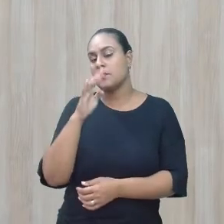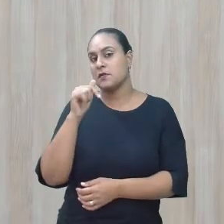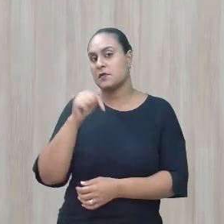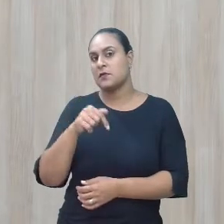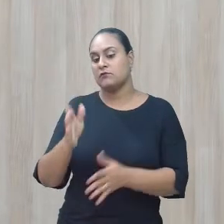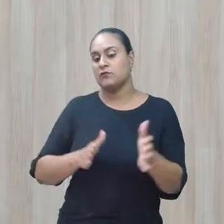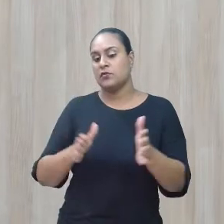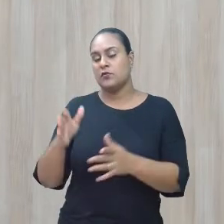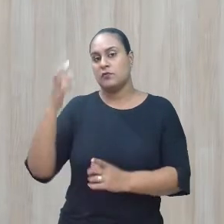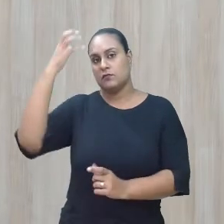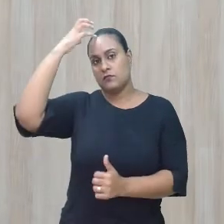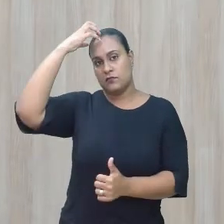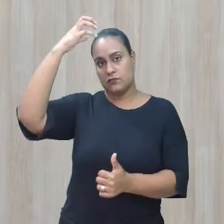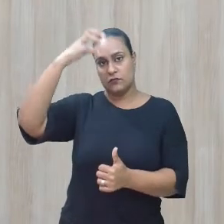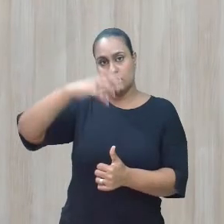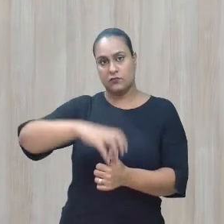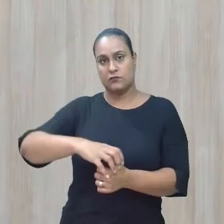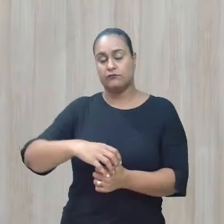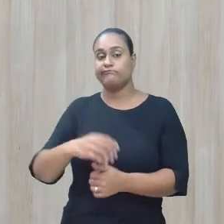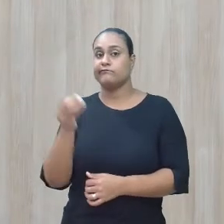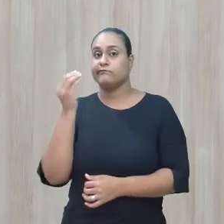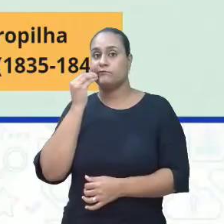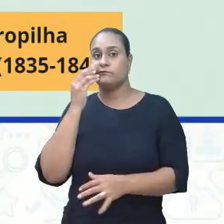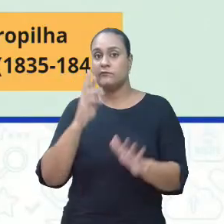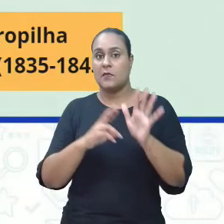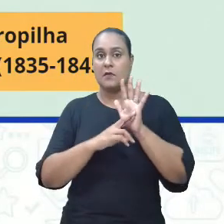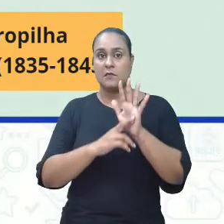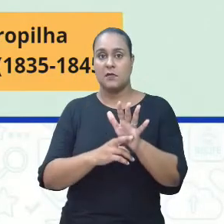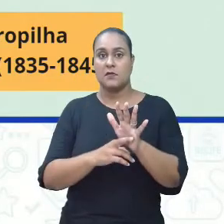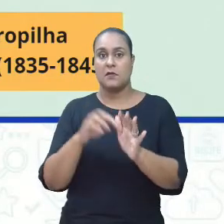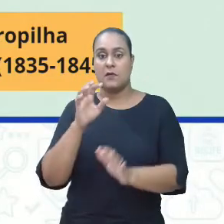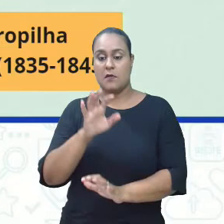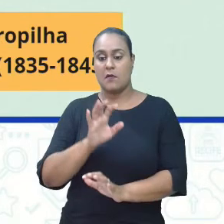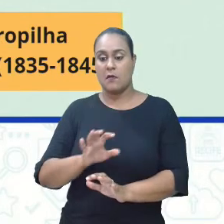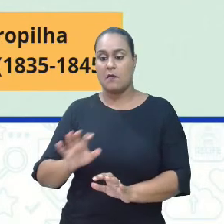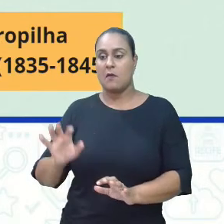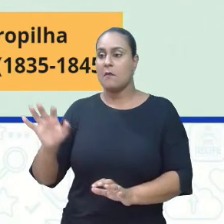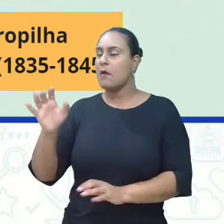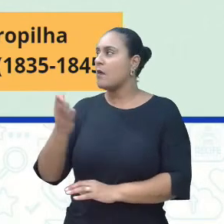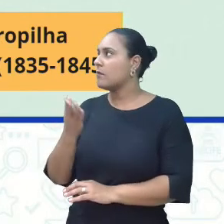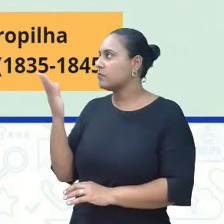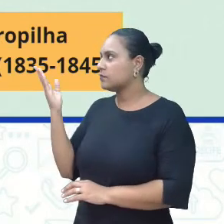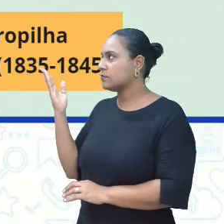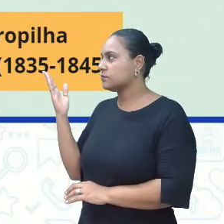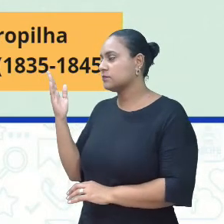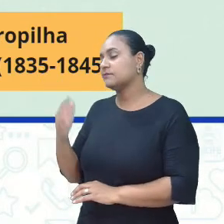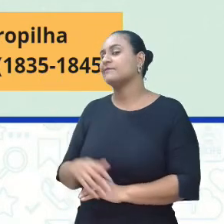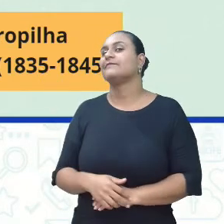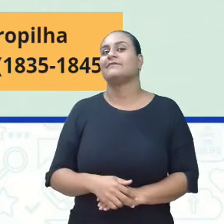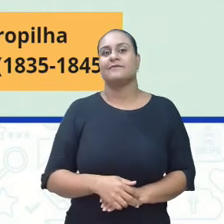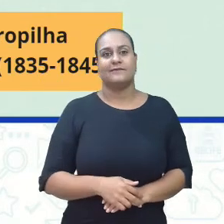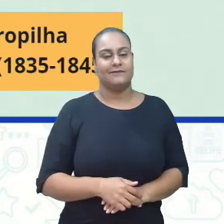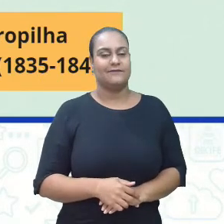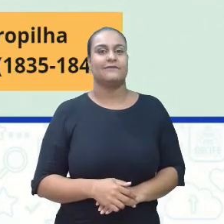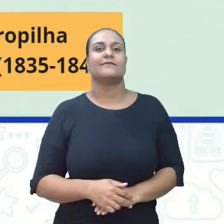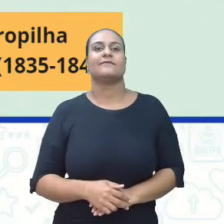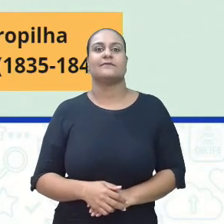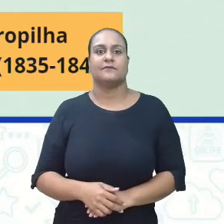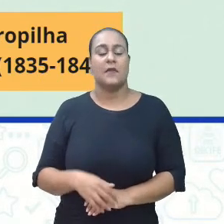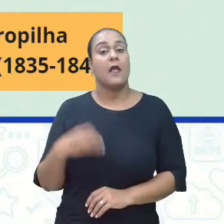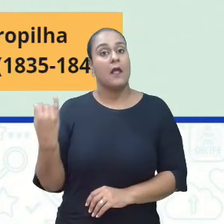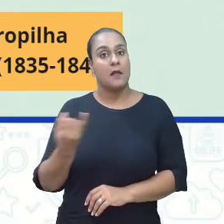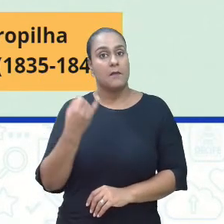Então, eu tentei representar aqui no mapa para vocês algumas dessas revoltas, tá certo? E que é importante a gente